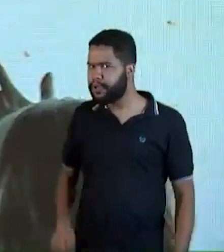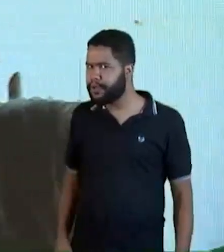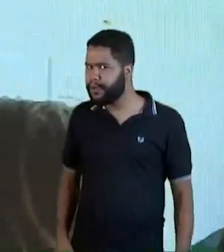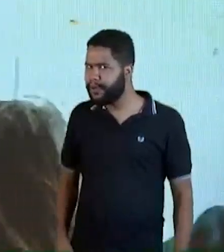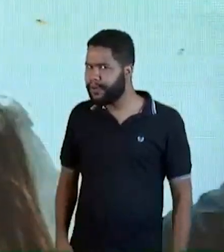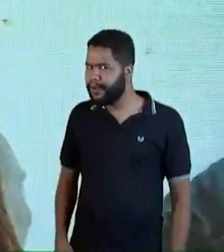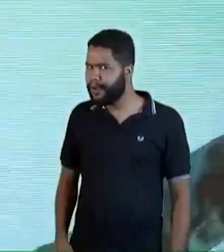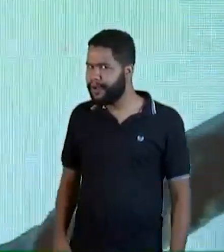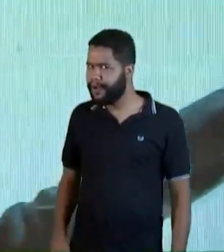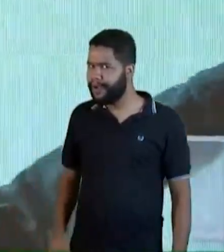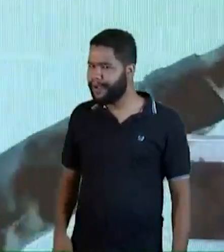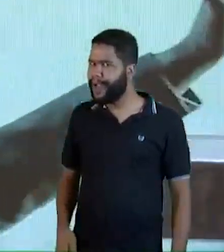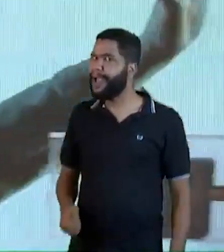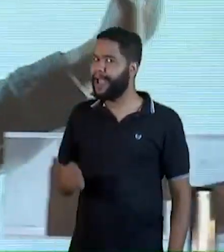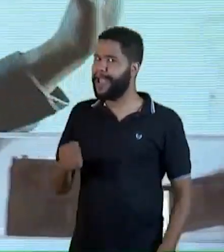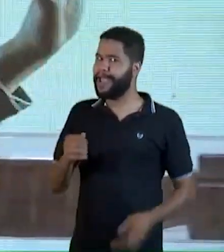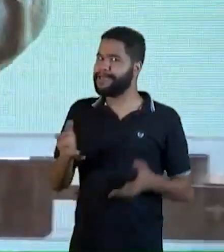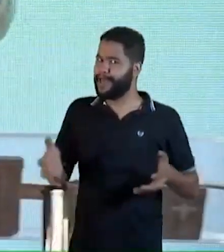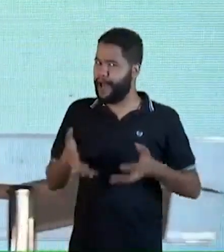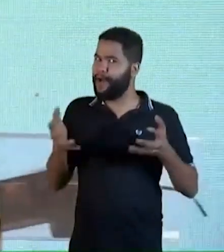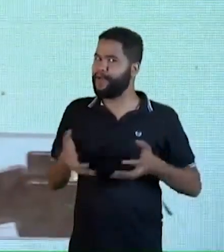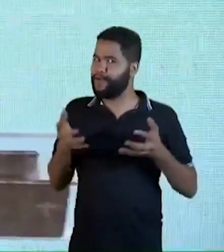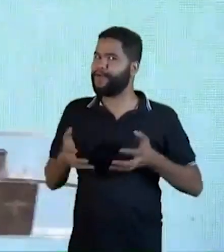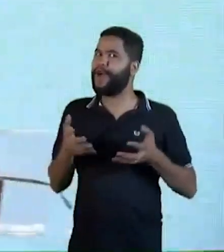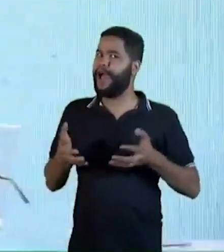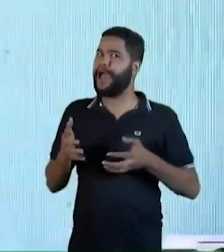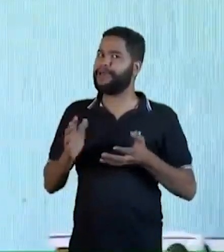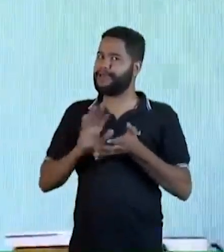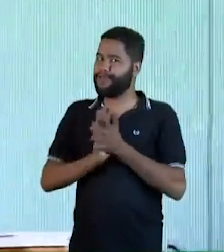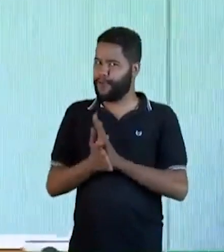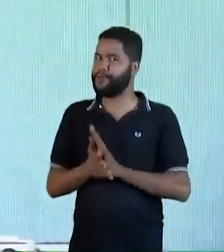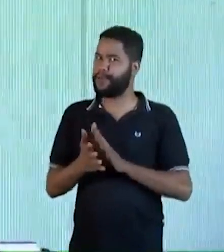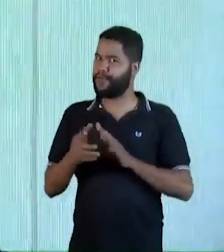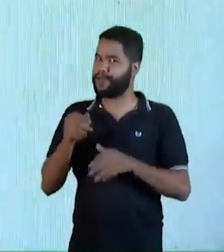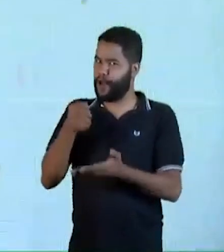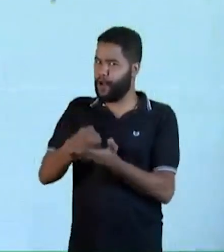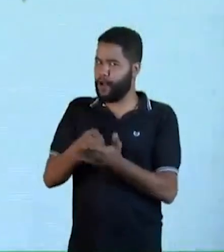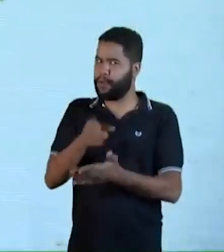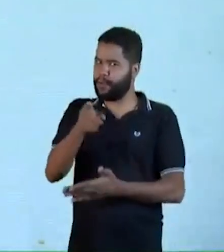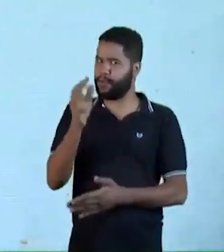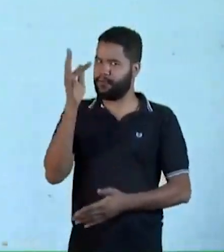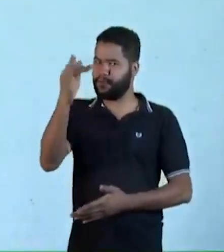E é só o Face fobia será cobrada de você não é verdade